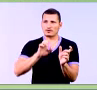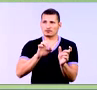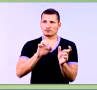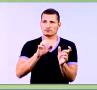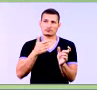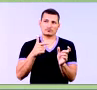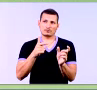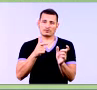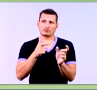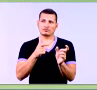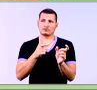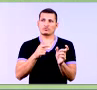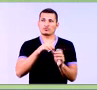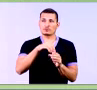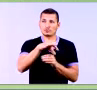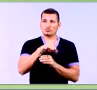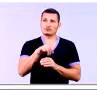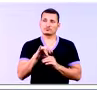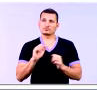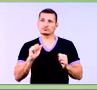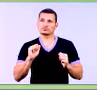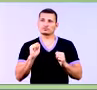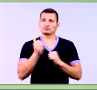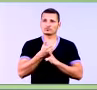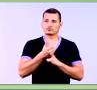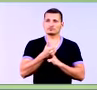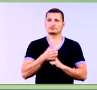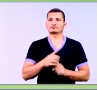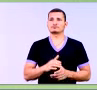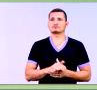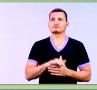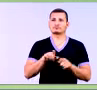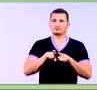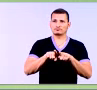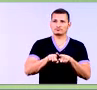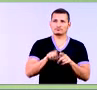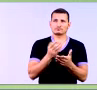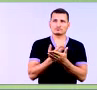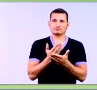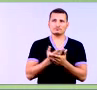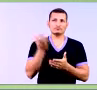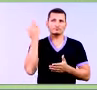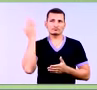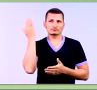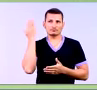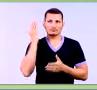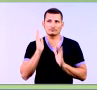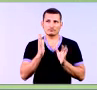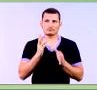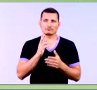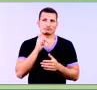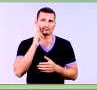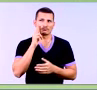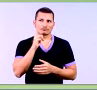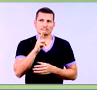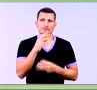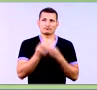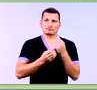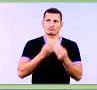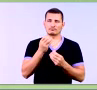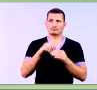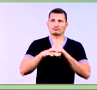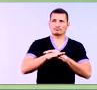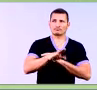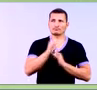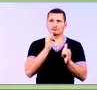arquivo. Também na aula passada, nós vimos como nós podemos armazenar uma